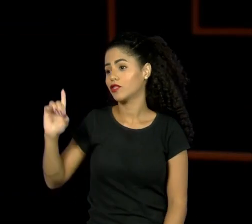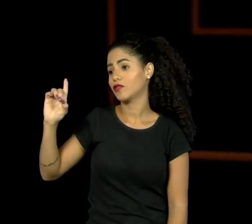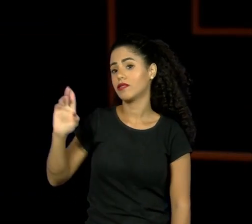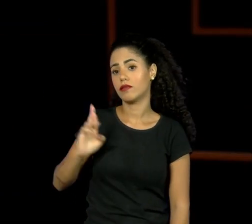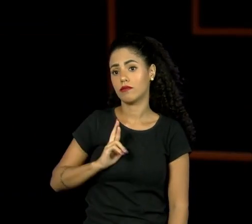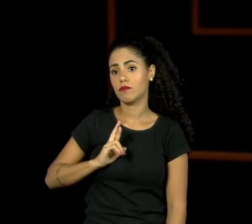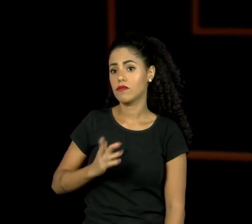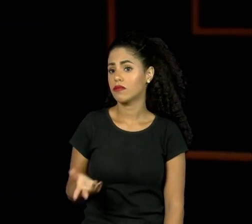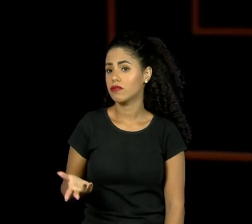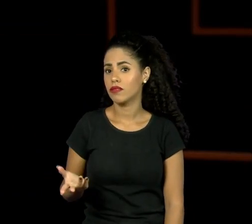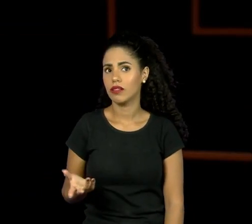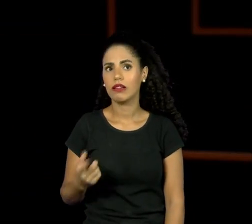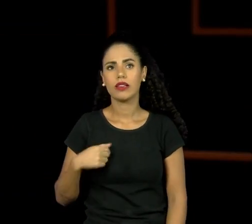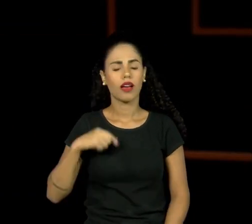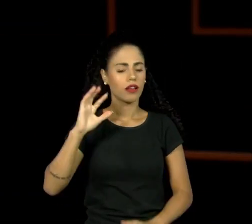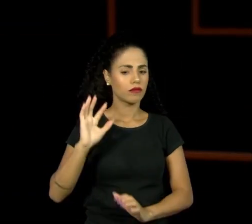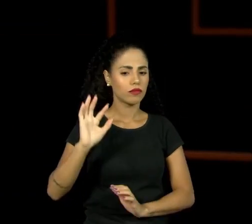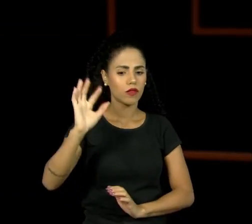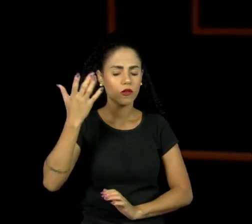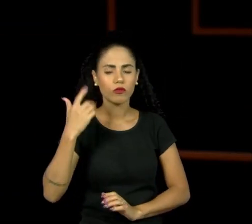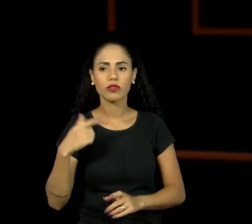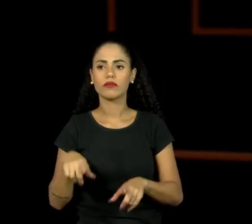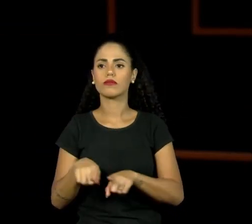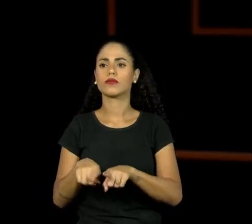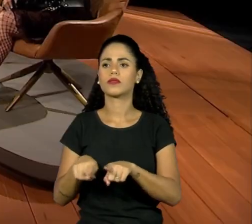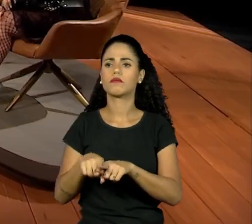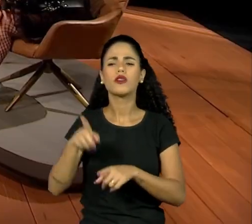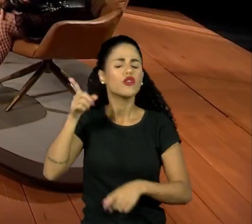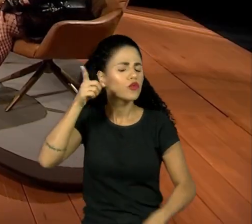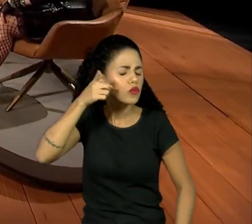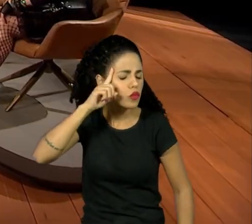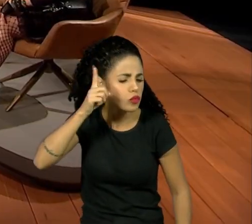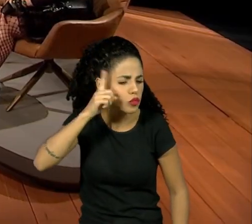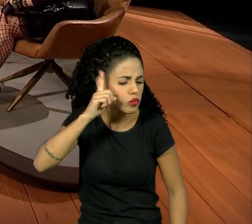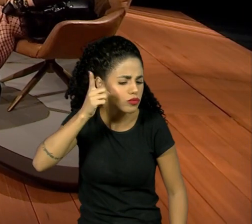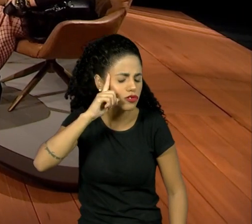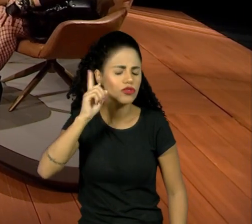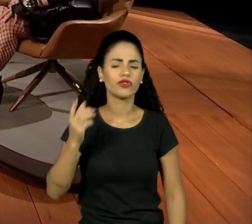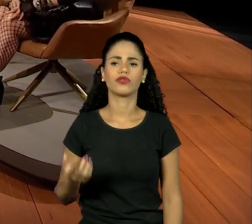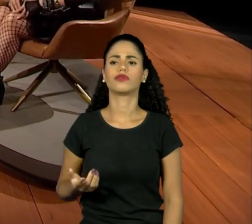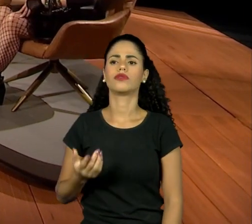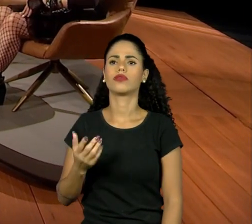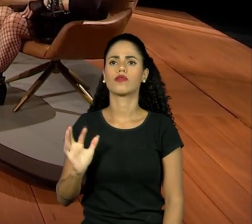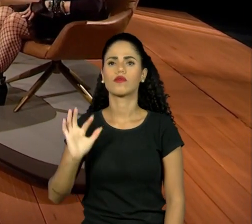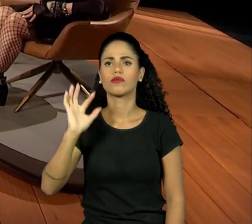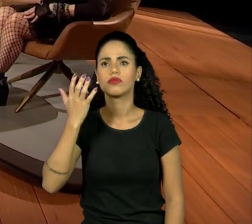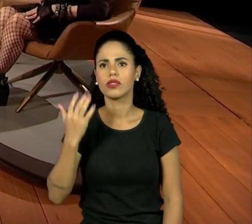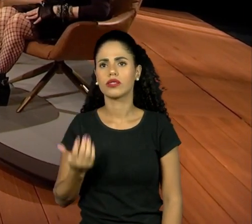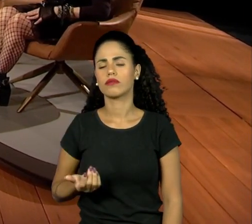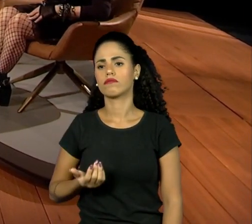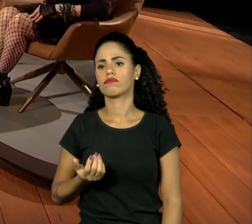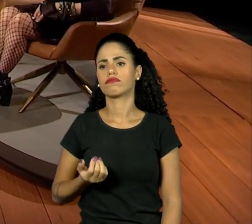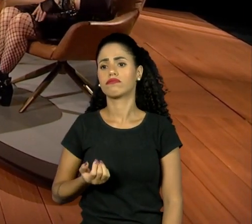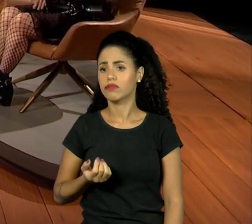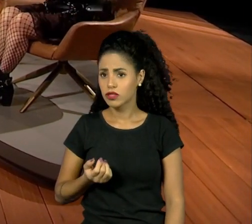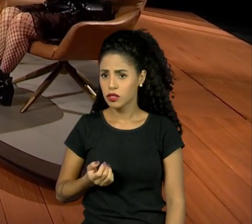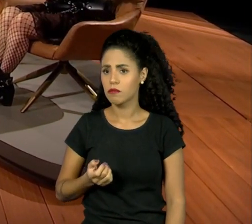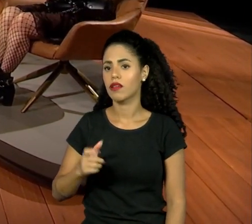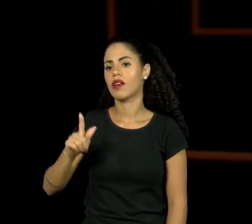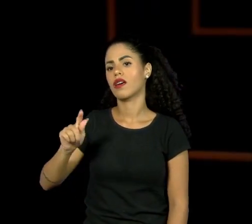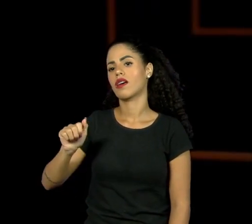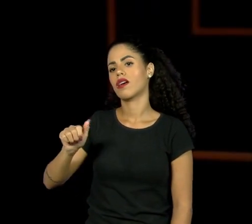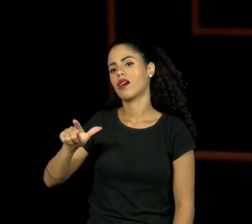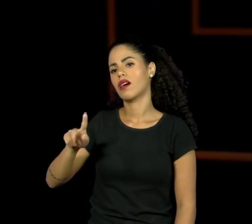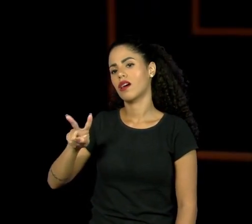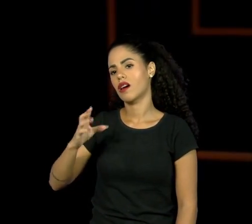toda acontecendo. Depois Jorge Benjor fez Todo Dia Era Dia de Índio para mim. Outro grande sucesso. Galvão fazendo a menina